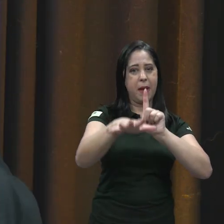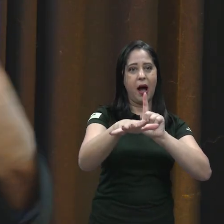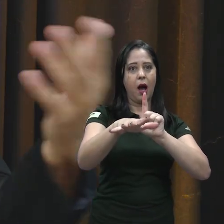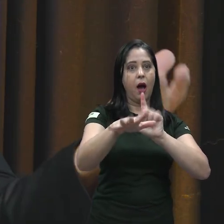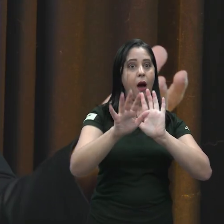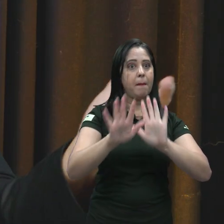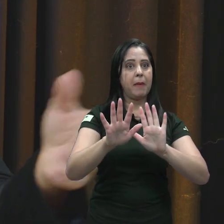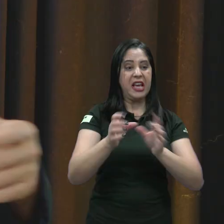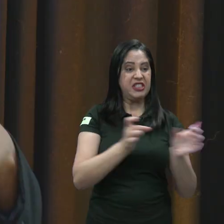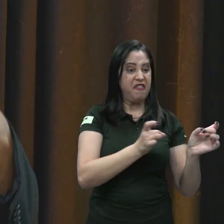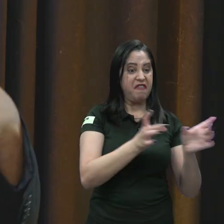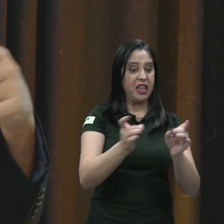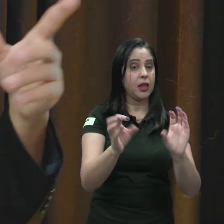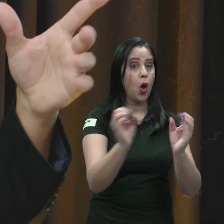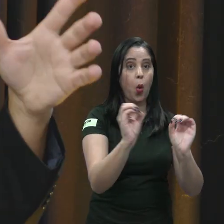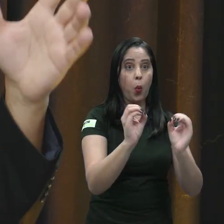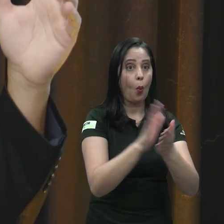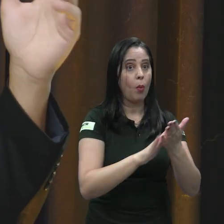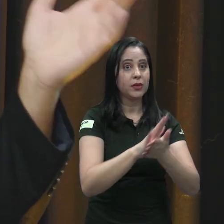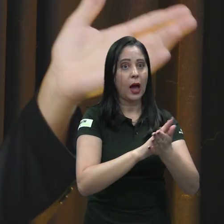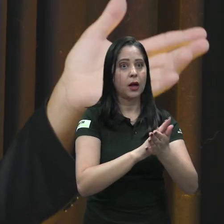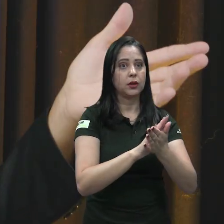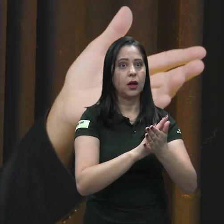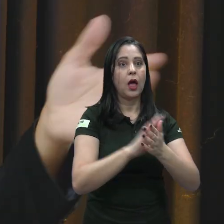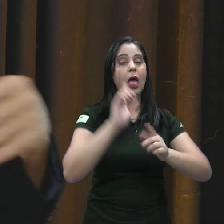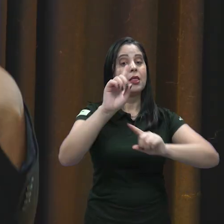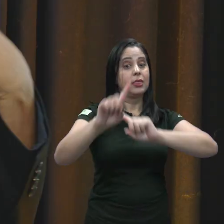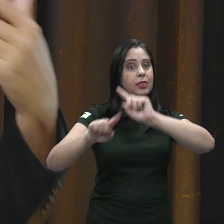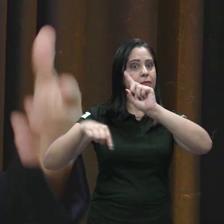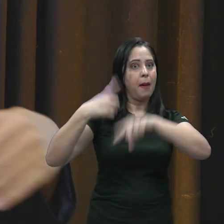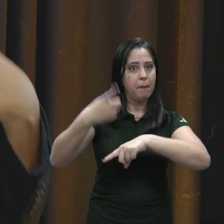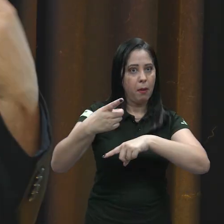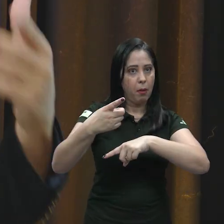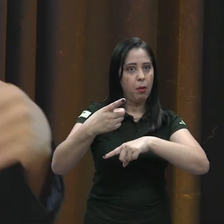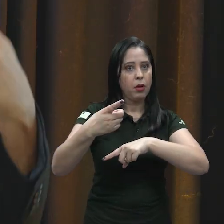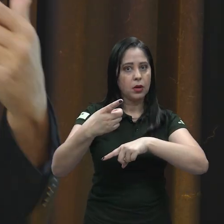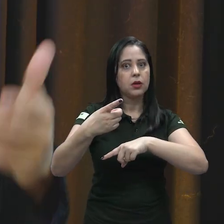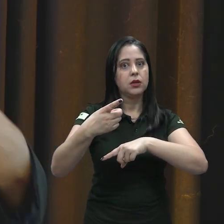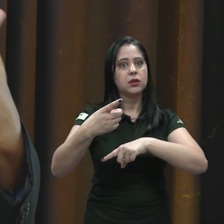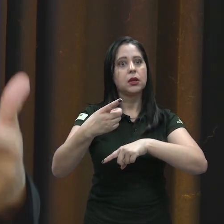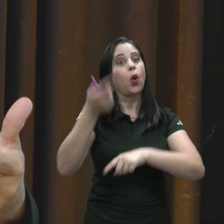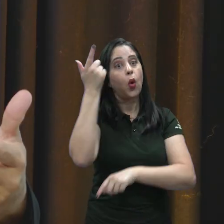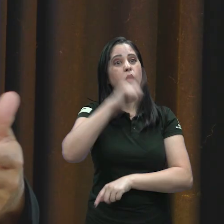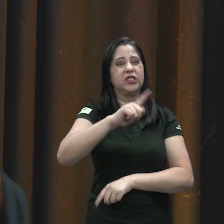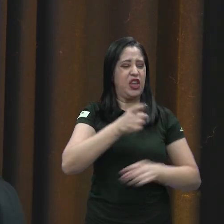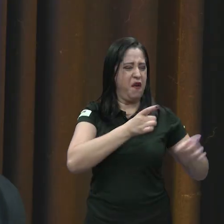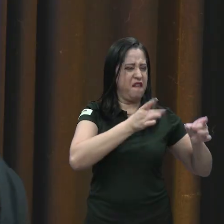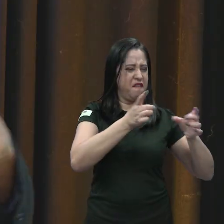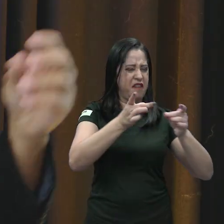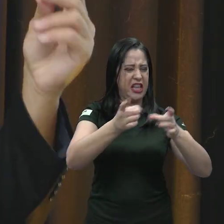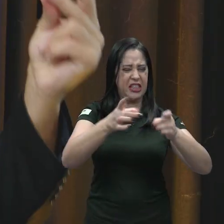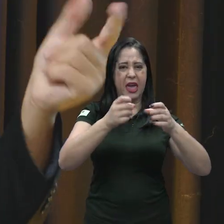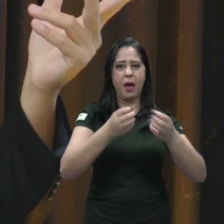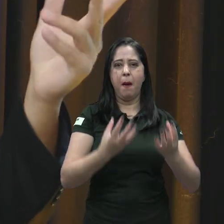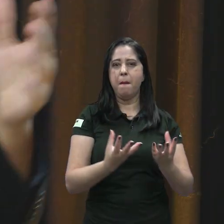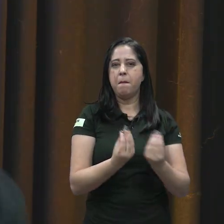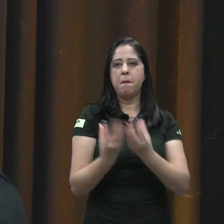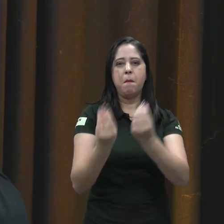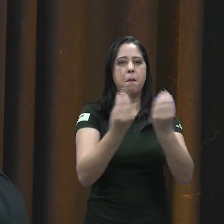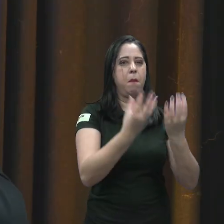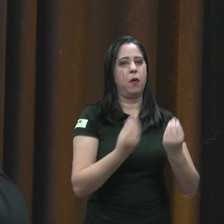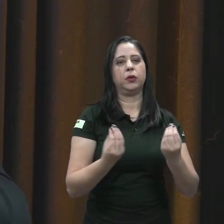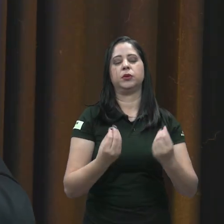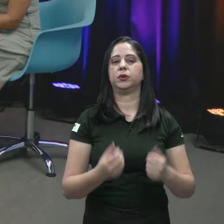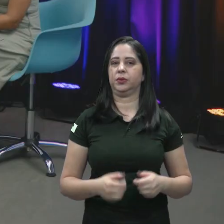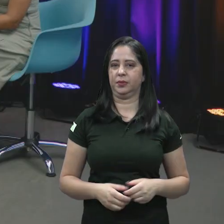foi uma enxurrada, foram mais de, se eu não me engano, mais de 1.000 influenciadores durante 9 meses. E depois do nada, pum, a